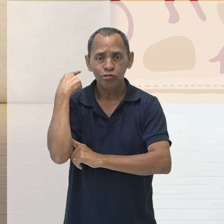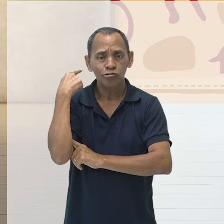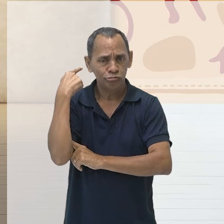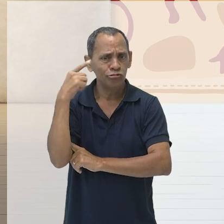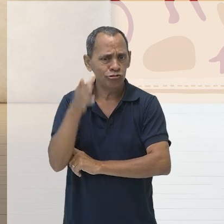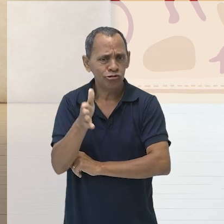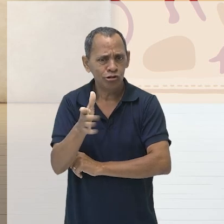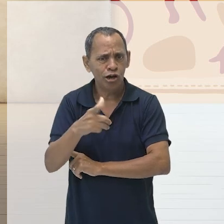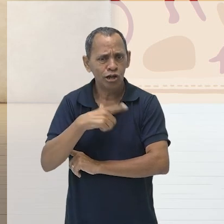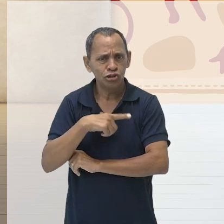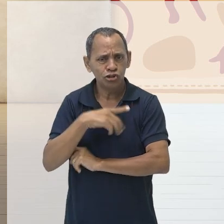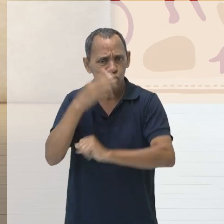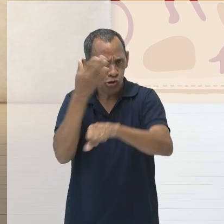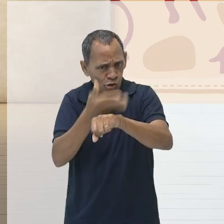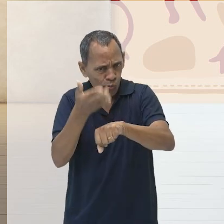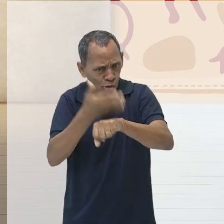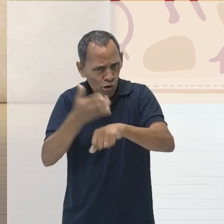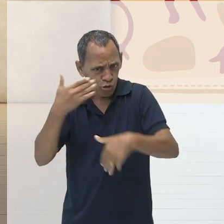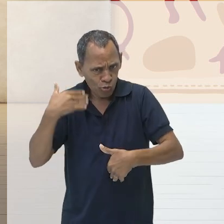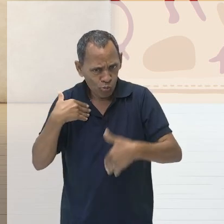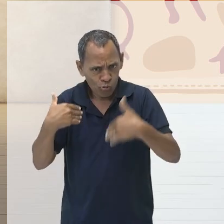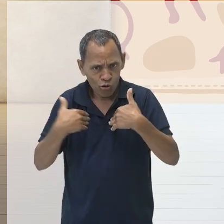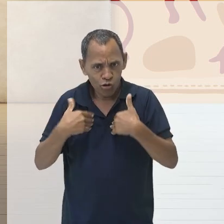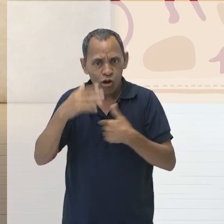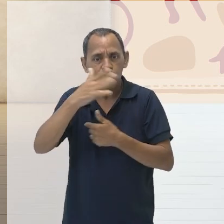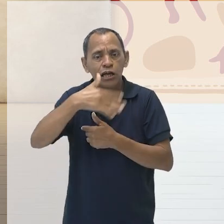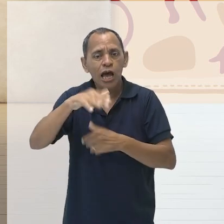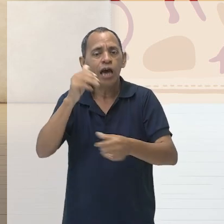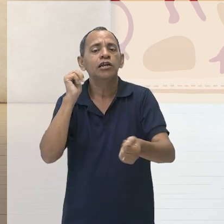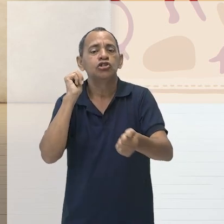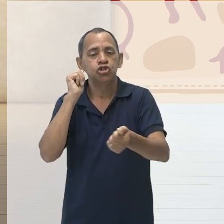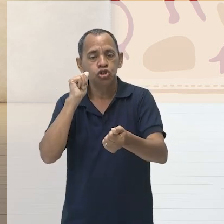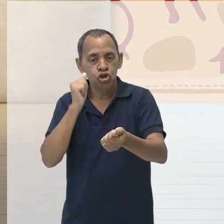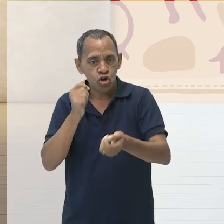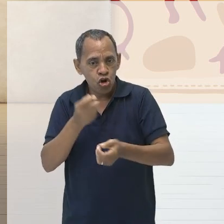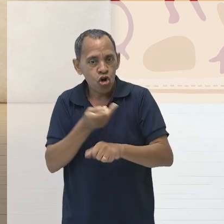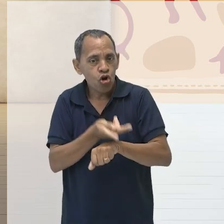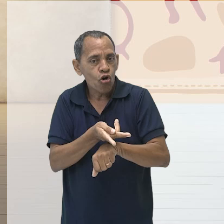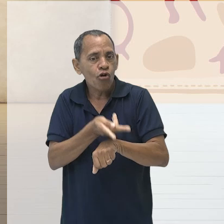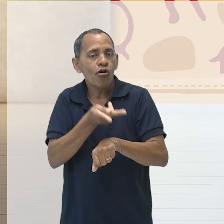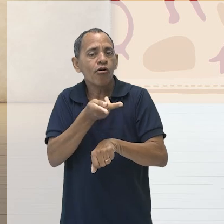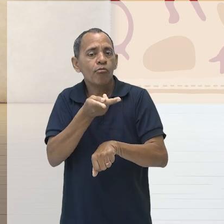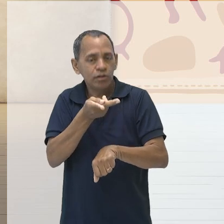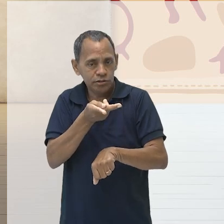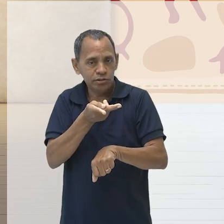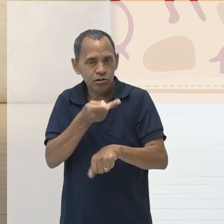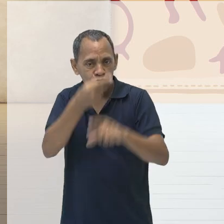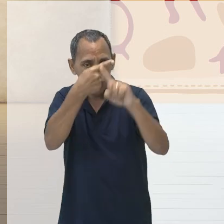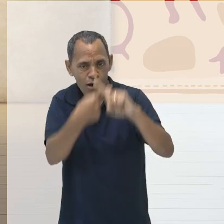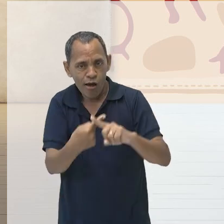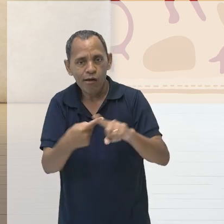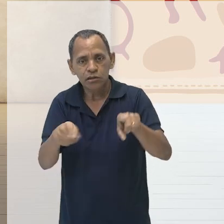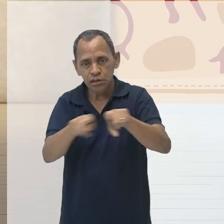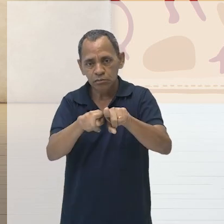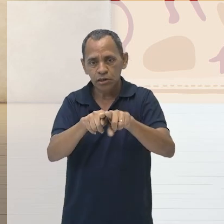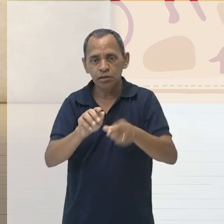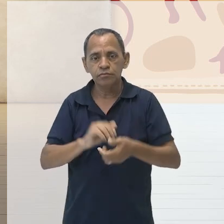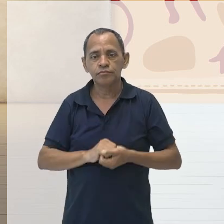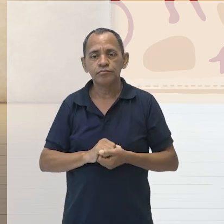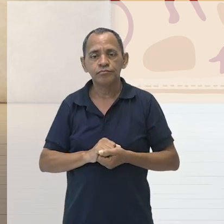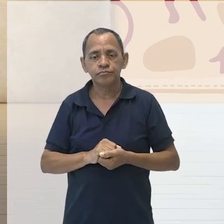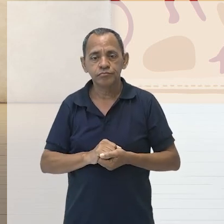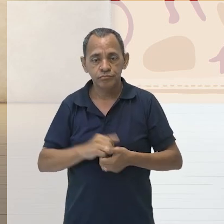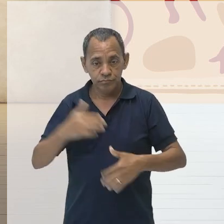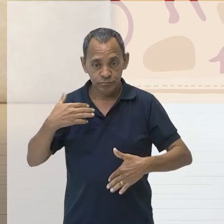presente ali no mundo competitivo, tá? Esses combates corpo a corpo